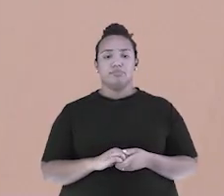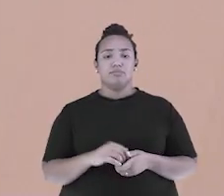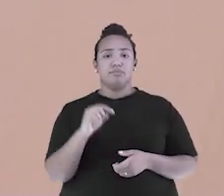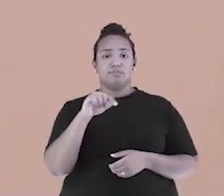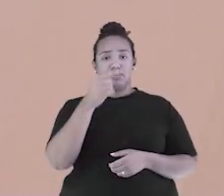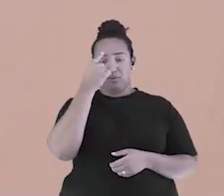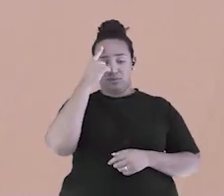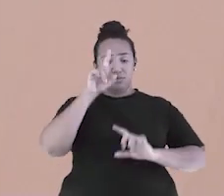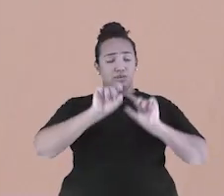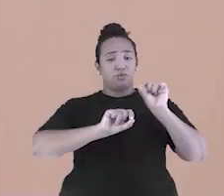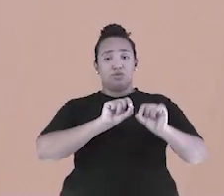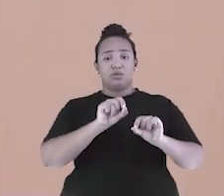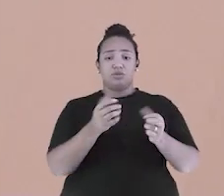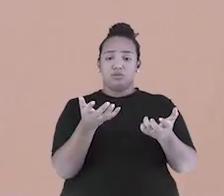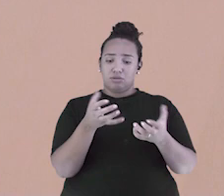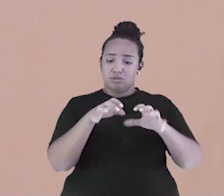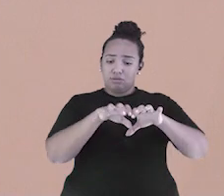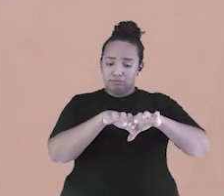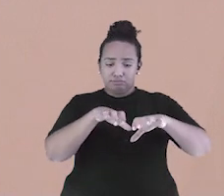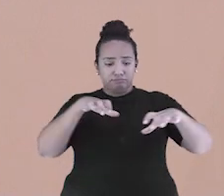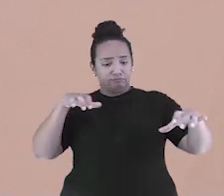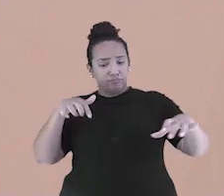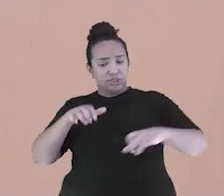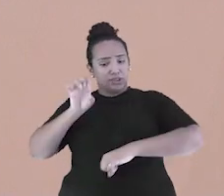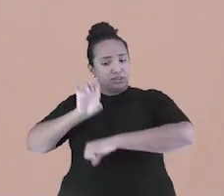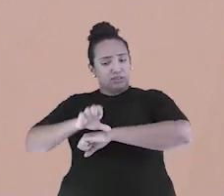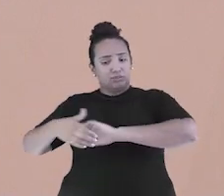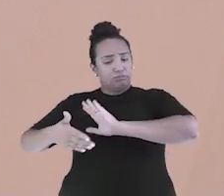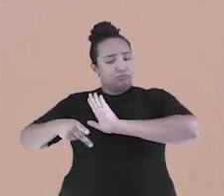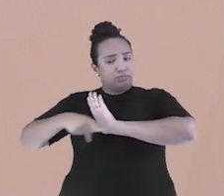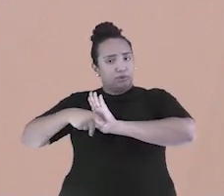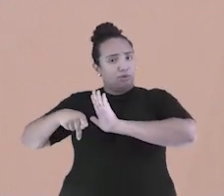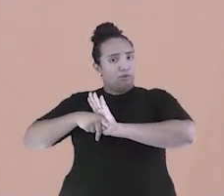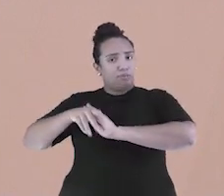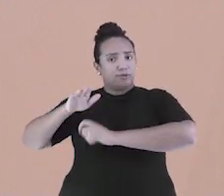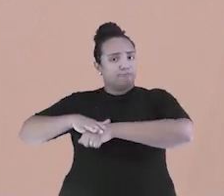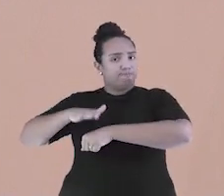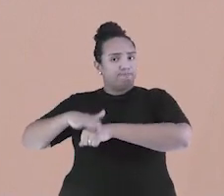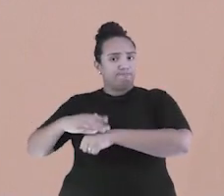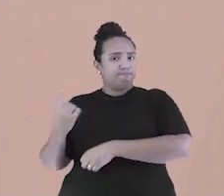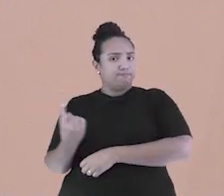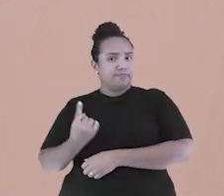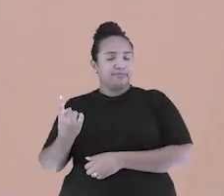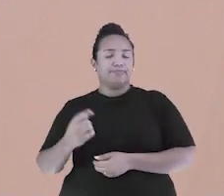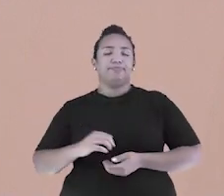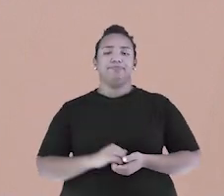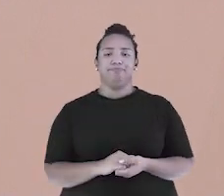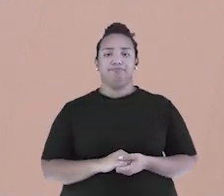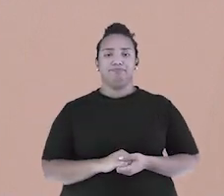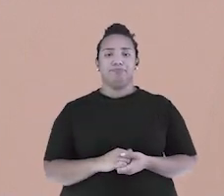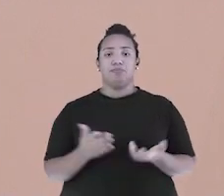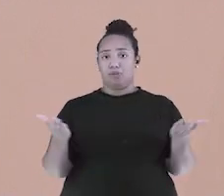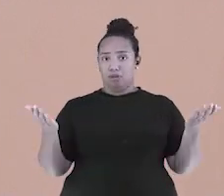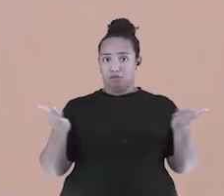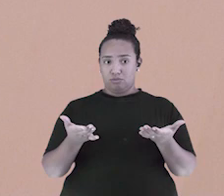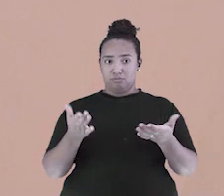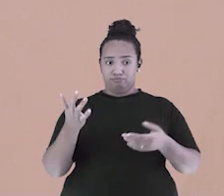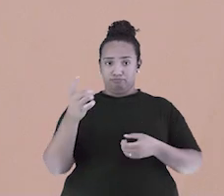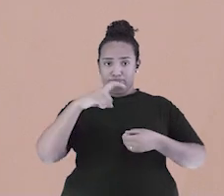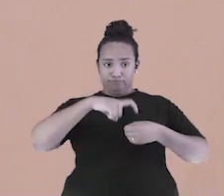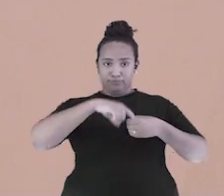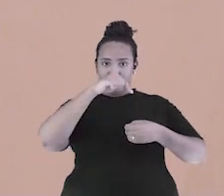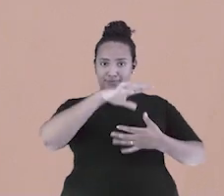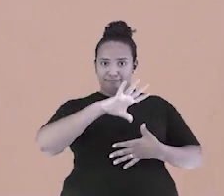separatista e desejam a formação de um Estado independente. Voltando ao continente americano, outro país com